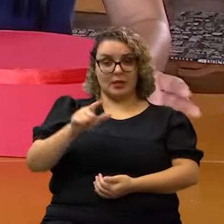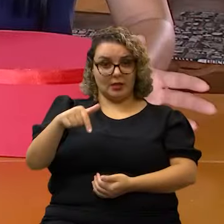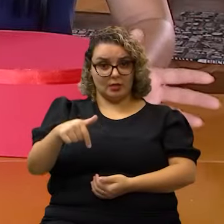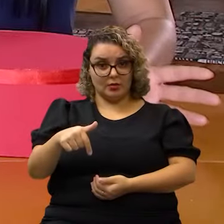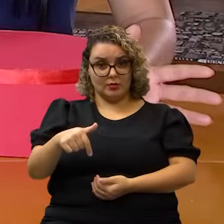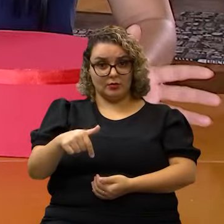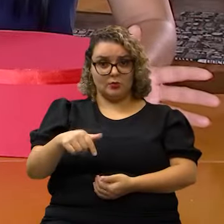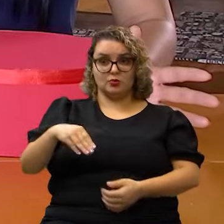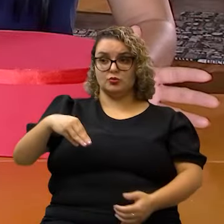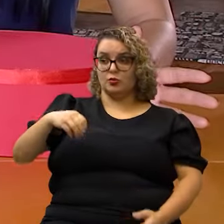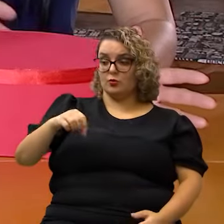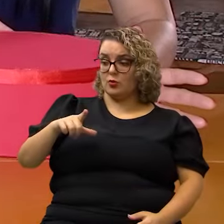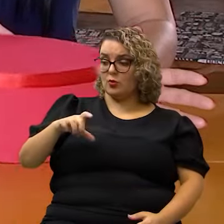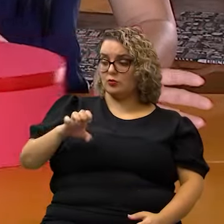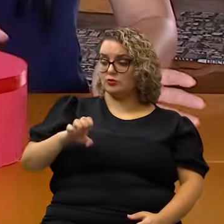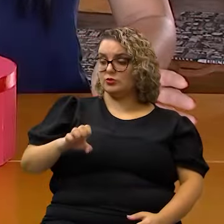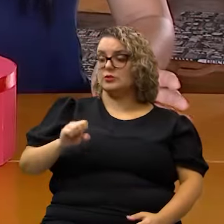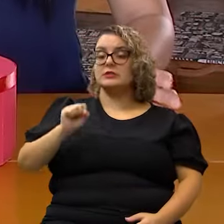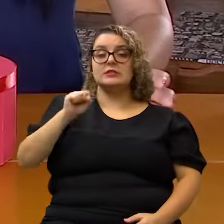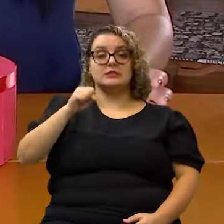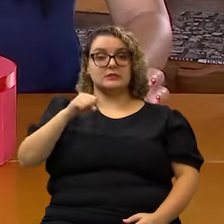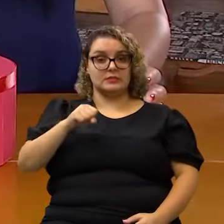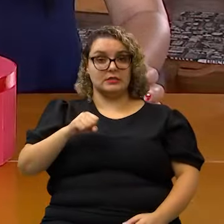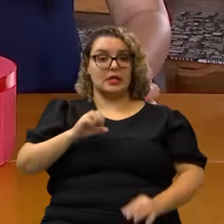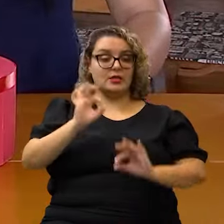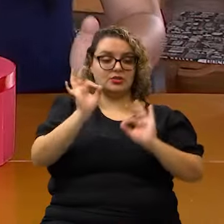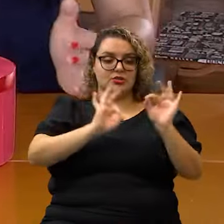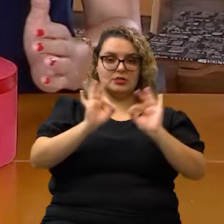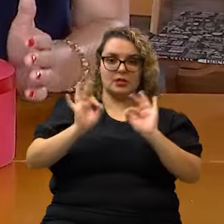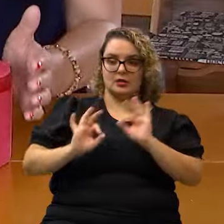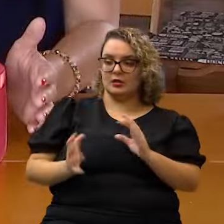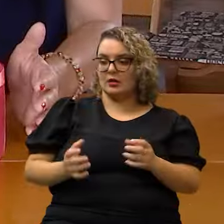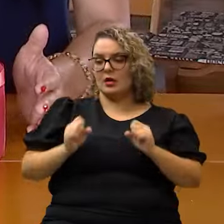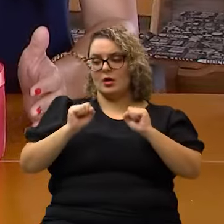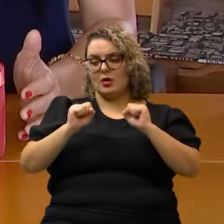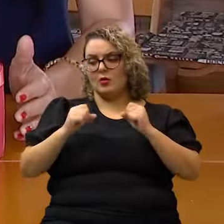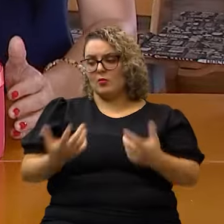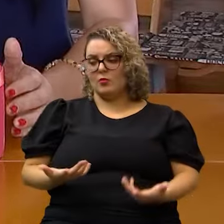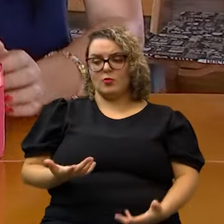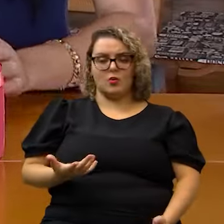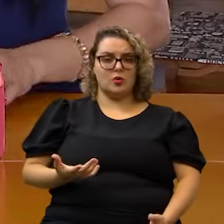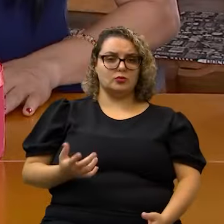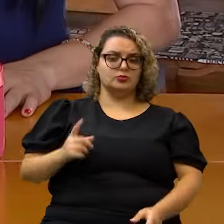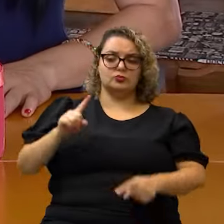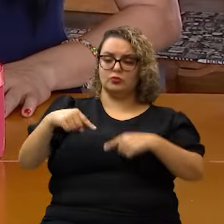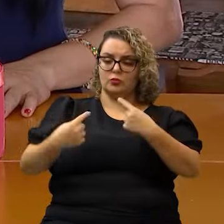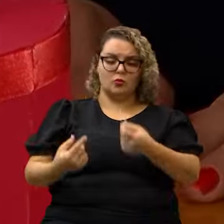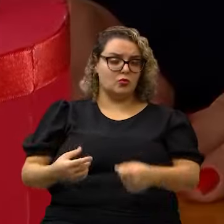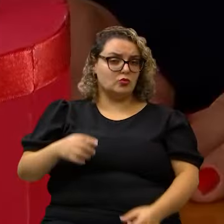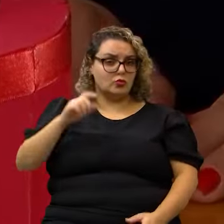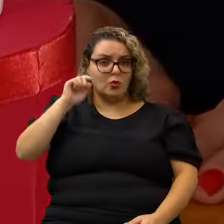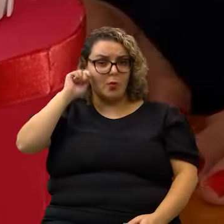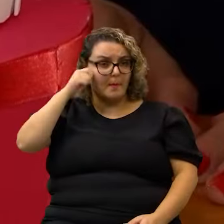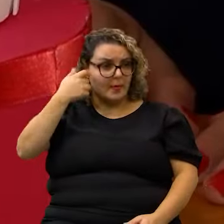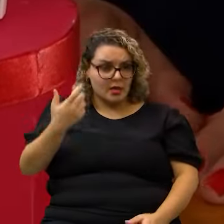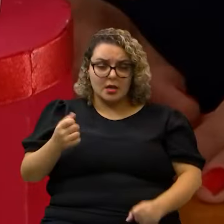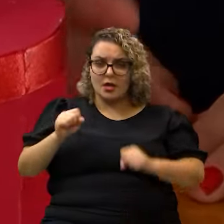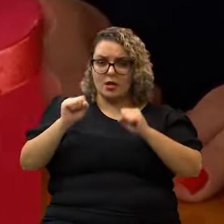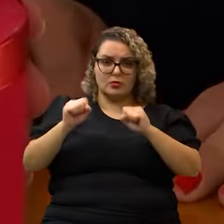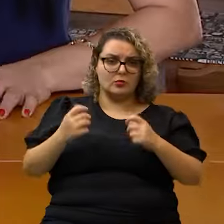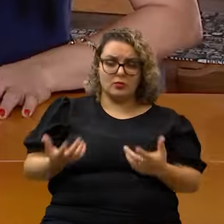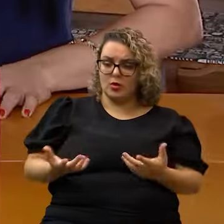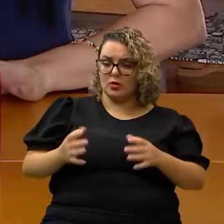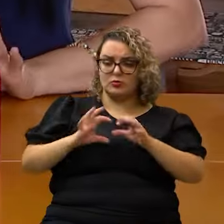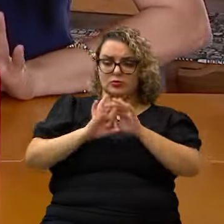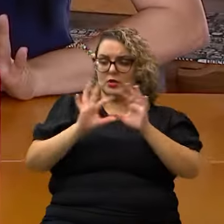Depois disso vem a parte do molde. Isso, agora vai vir a parte de enfeitar. Aí depois, se você quiser colocar outro preto aqui embaixo, outro vermelho